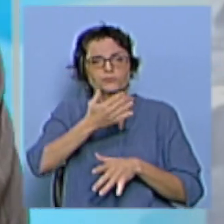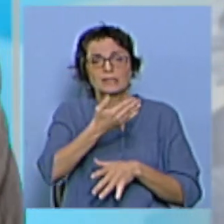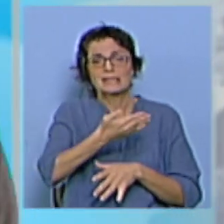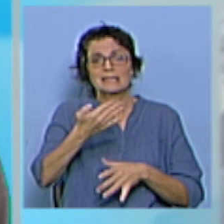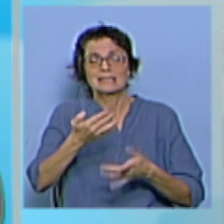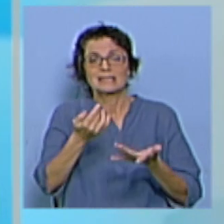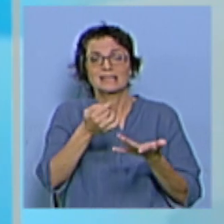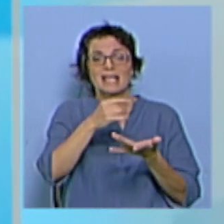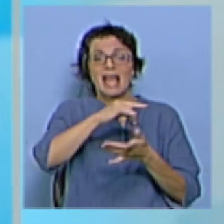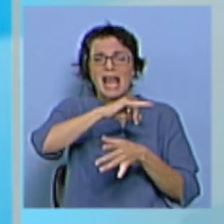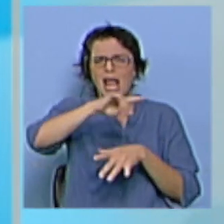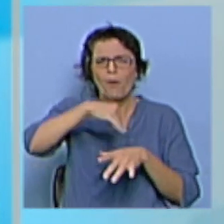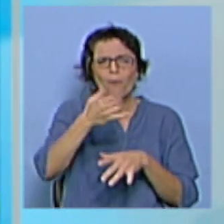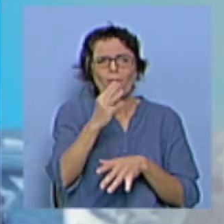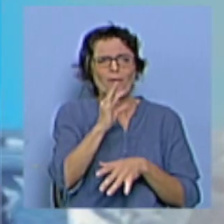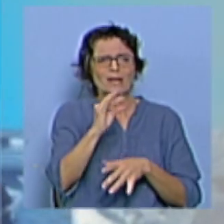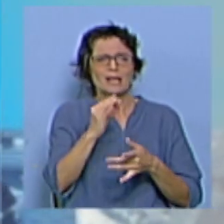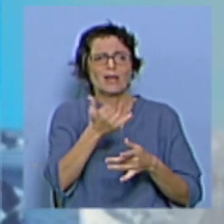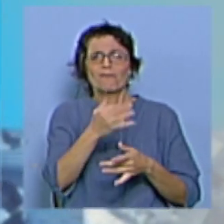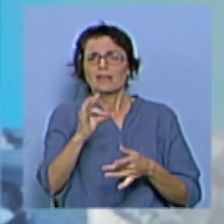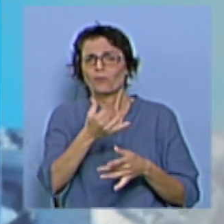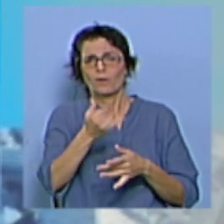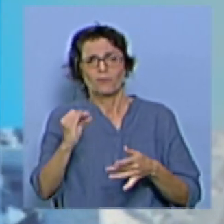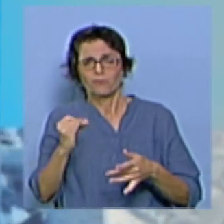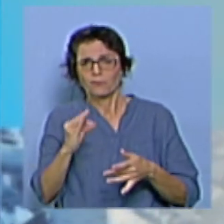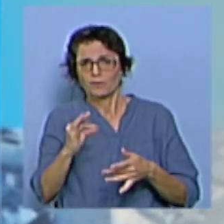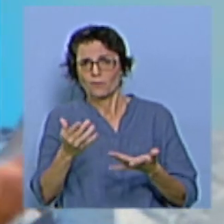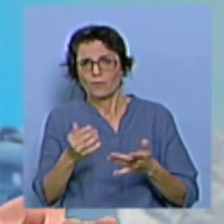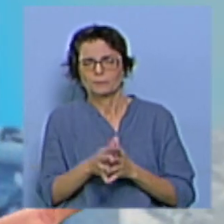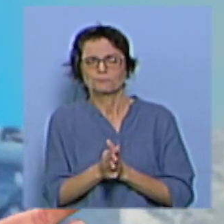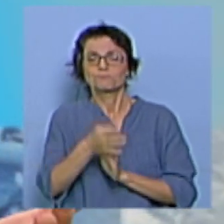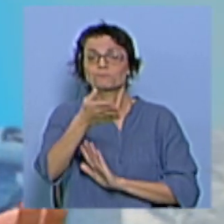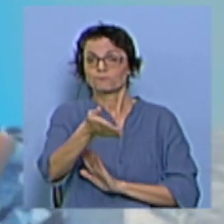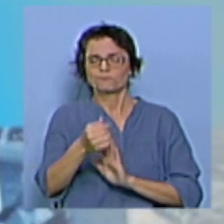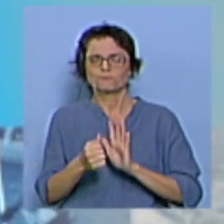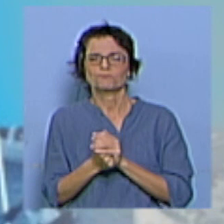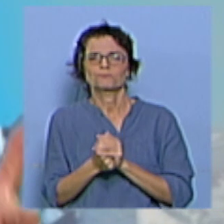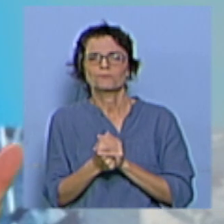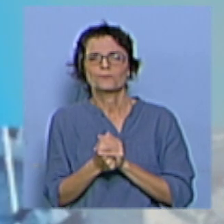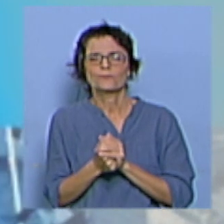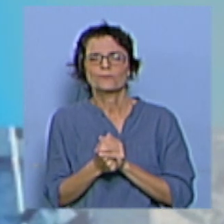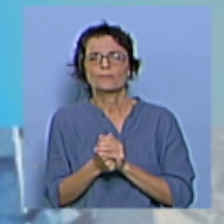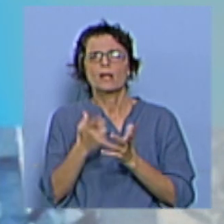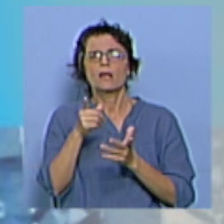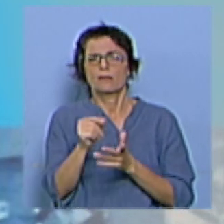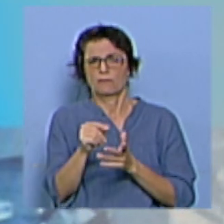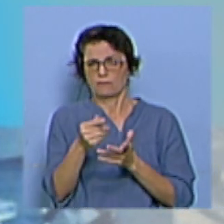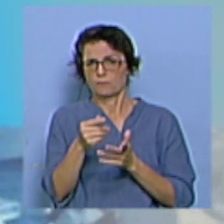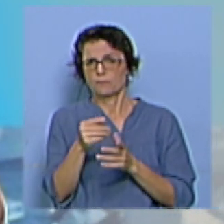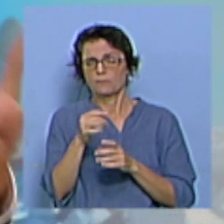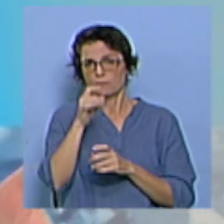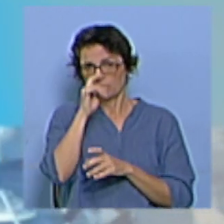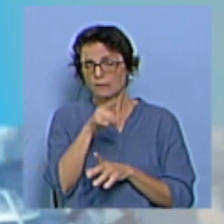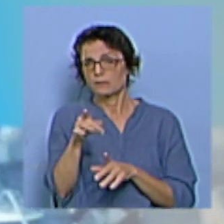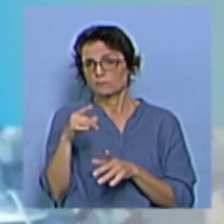esquecer. Marcou estes dias também confrontos sociais, manifestações antirracistas